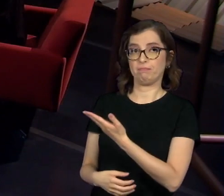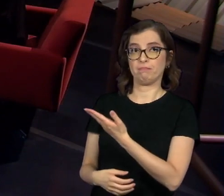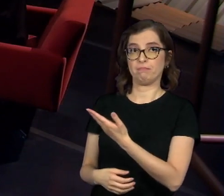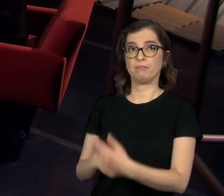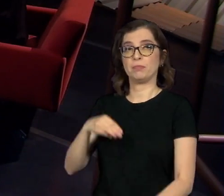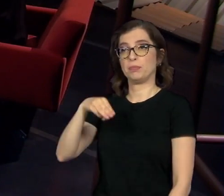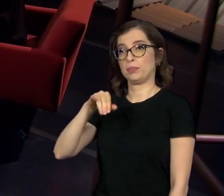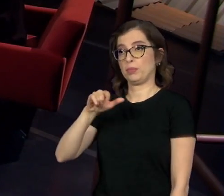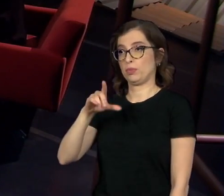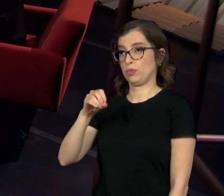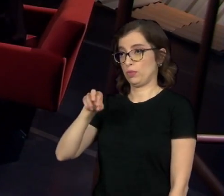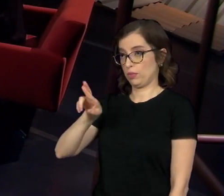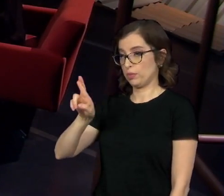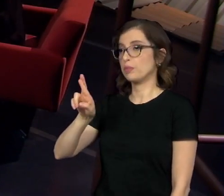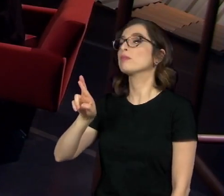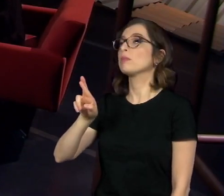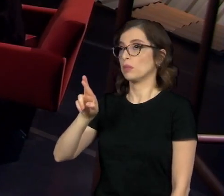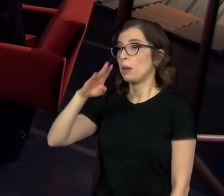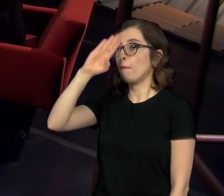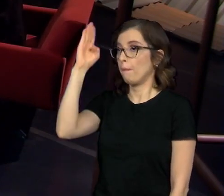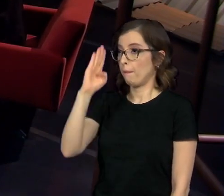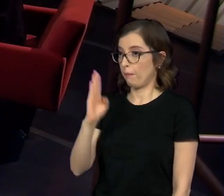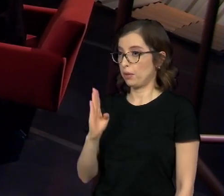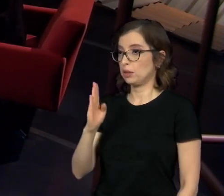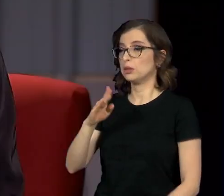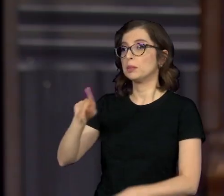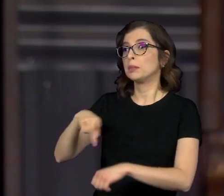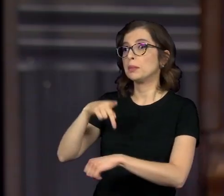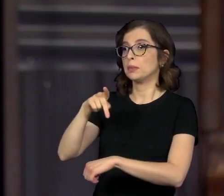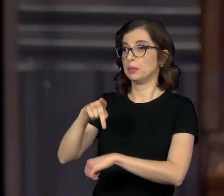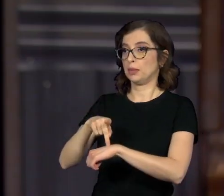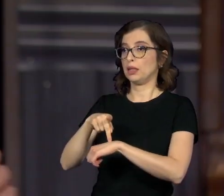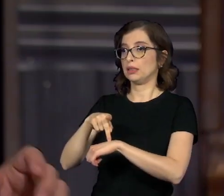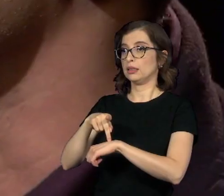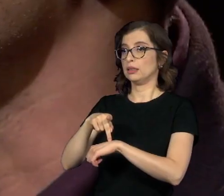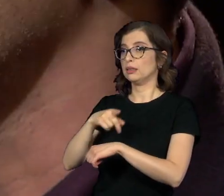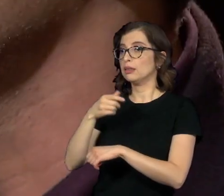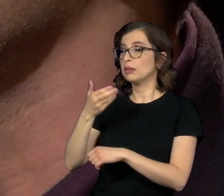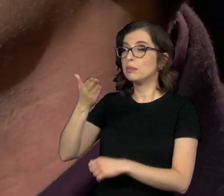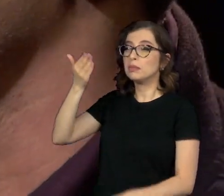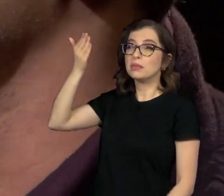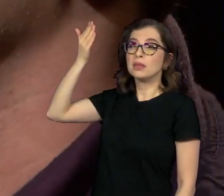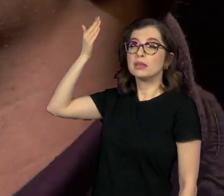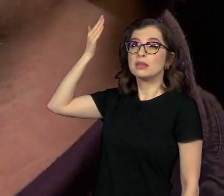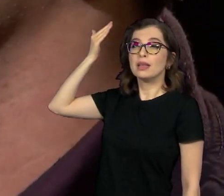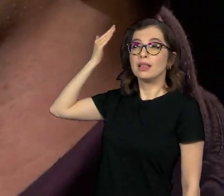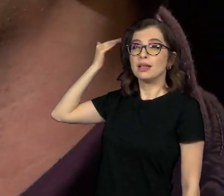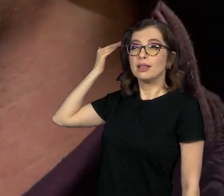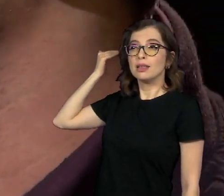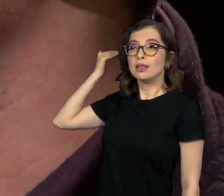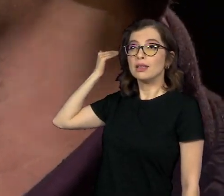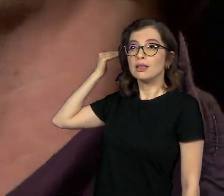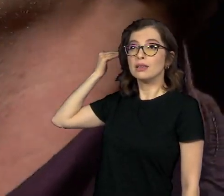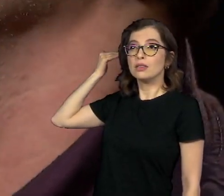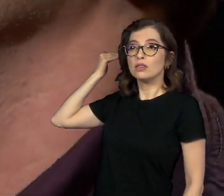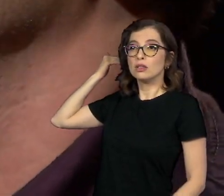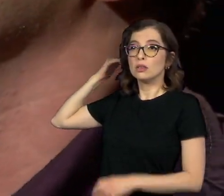país com um passado pela frente. E este passado está aqui, hoje,